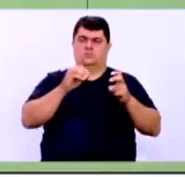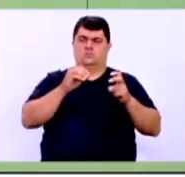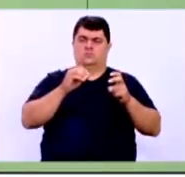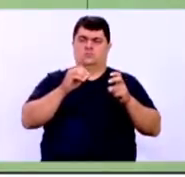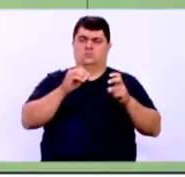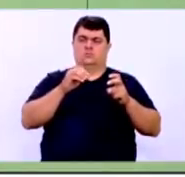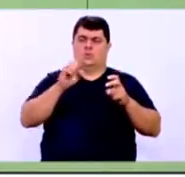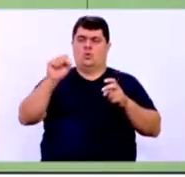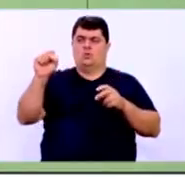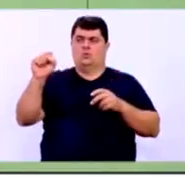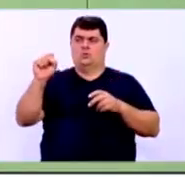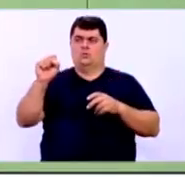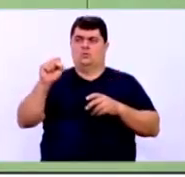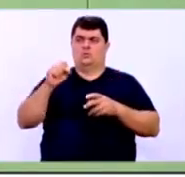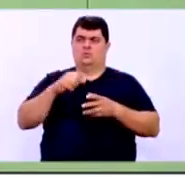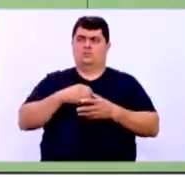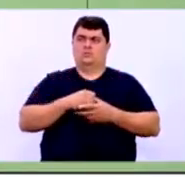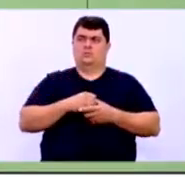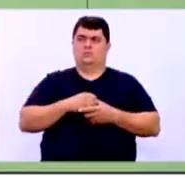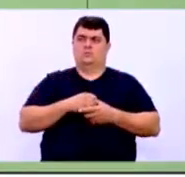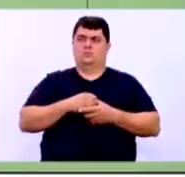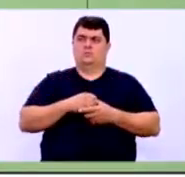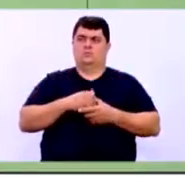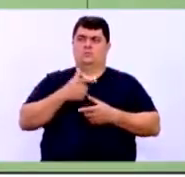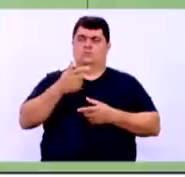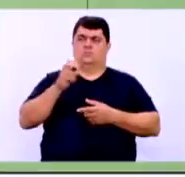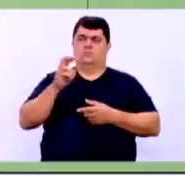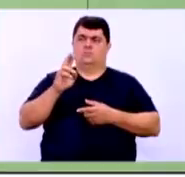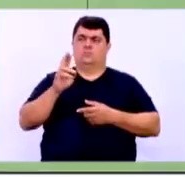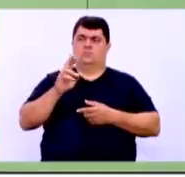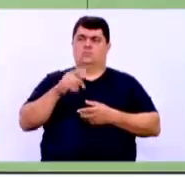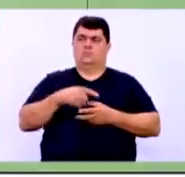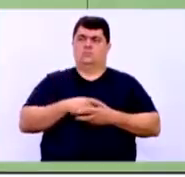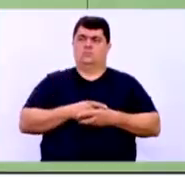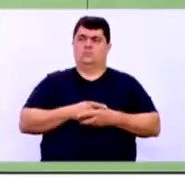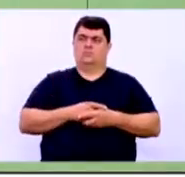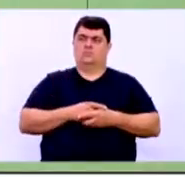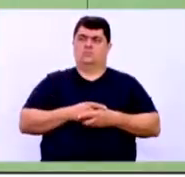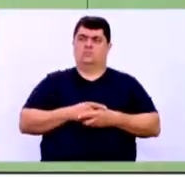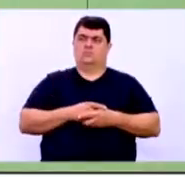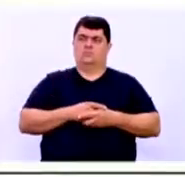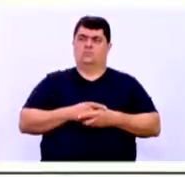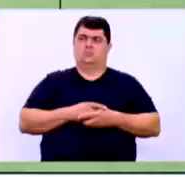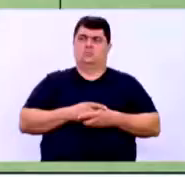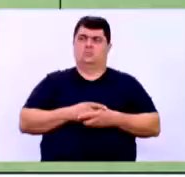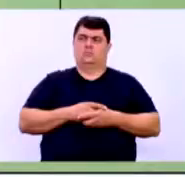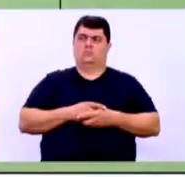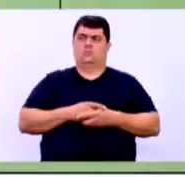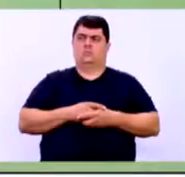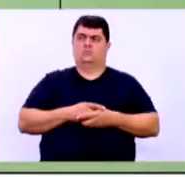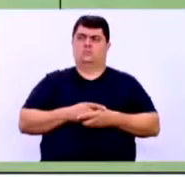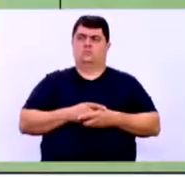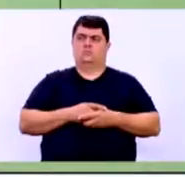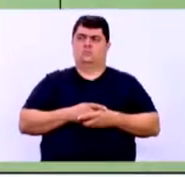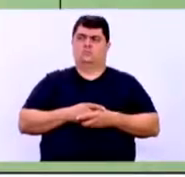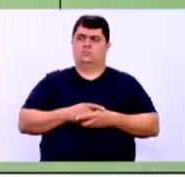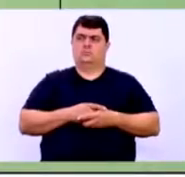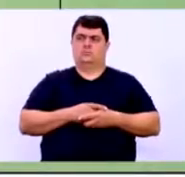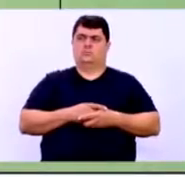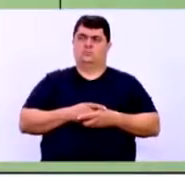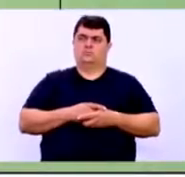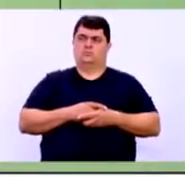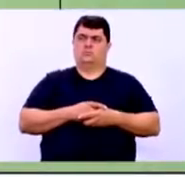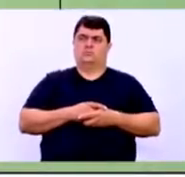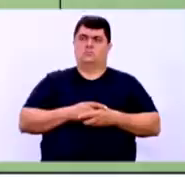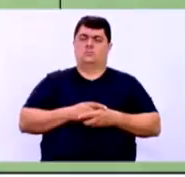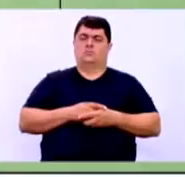ficou 8. 8 de 25, 200. Mas aconteceu mais movimentação